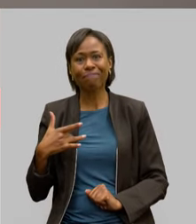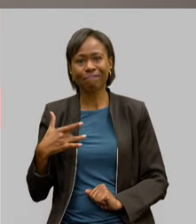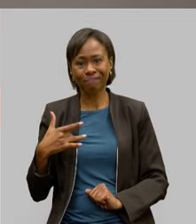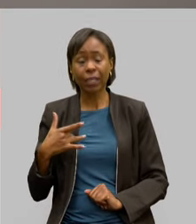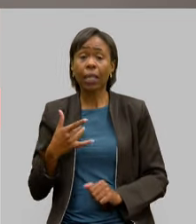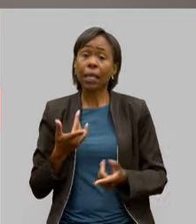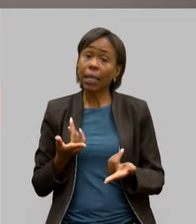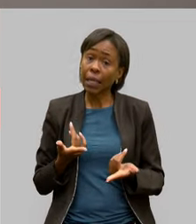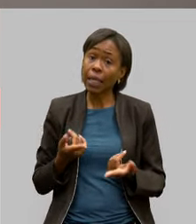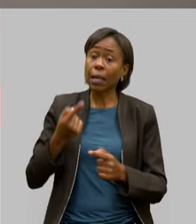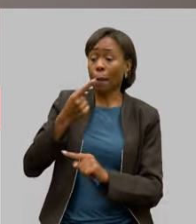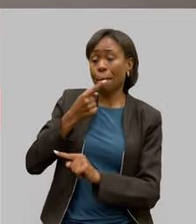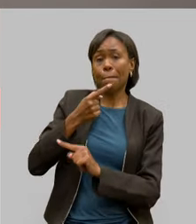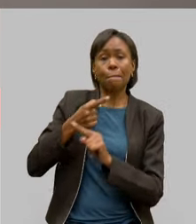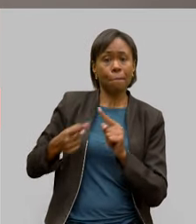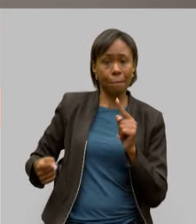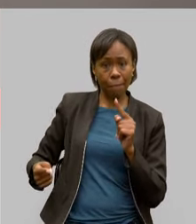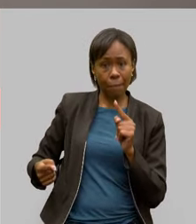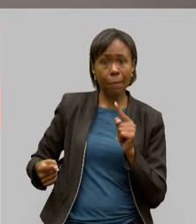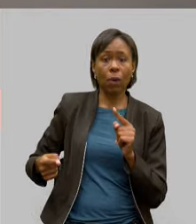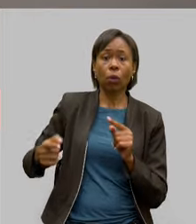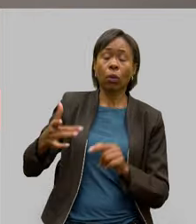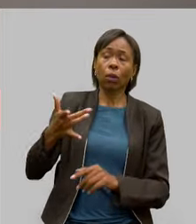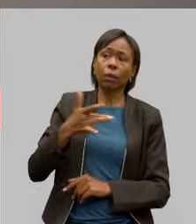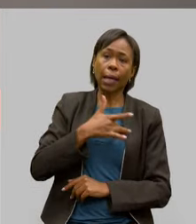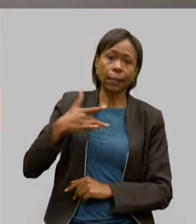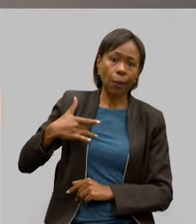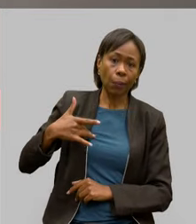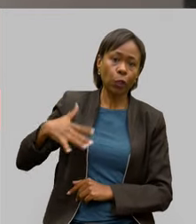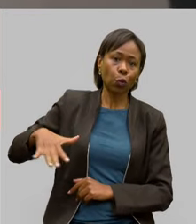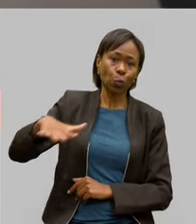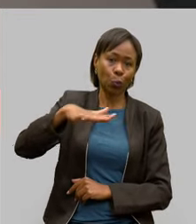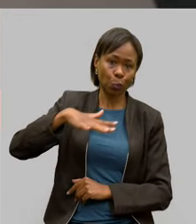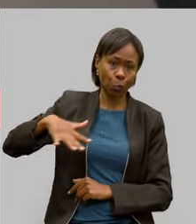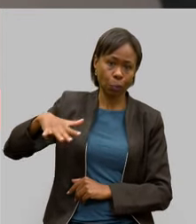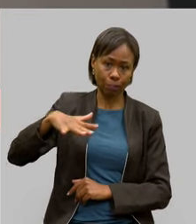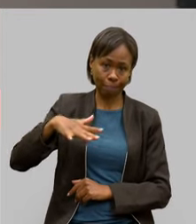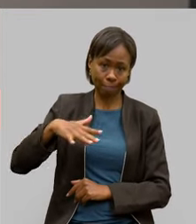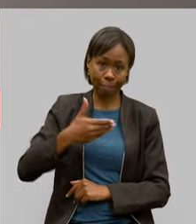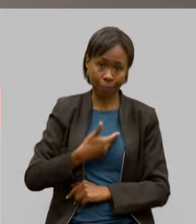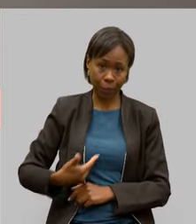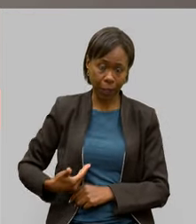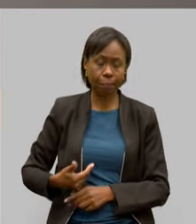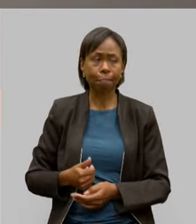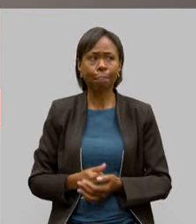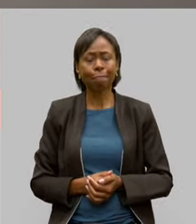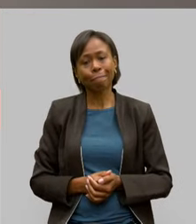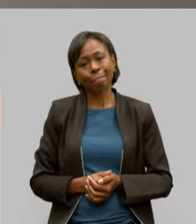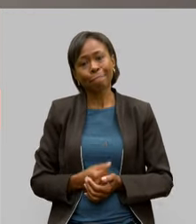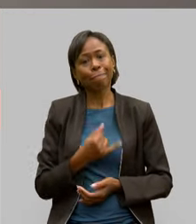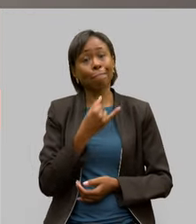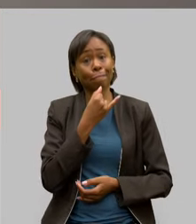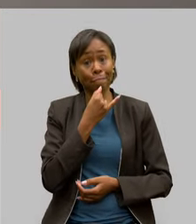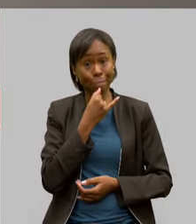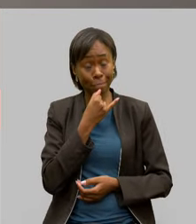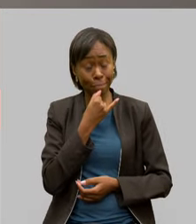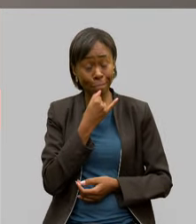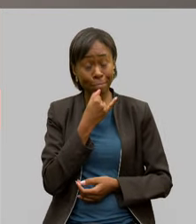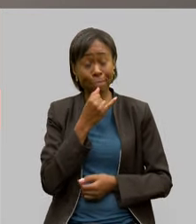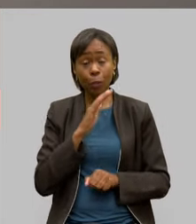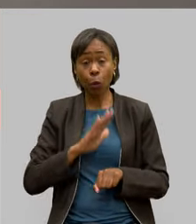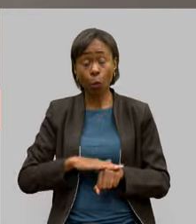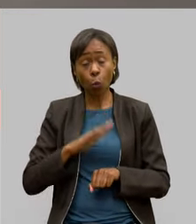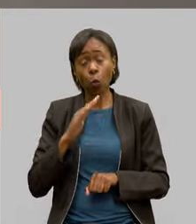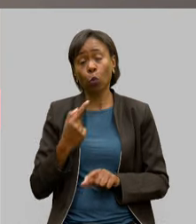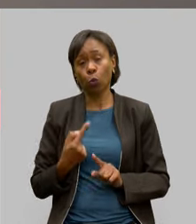proibição em relação à saúde pública o que eu lamento muito e para mim é é é de se lamentar é que